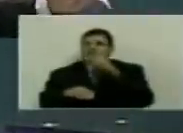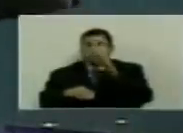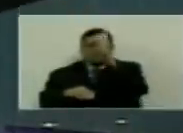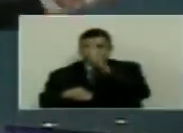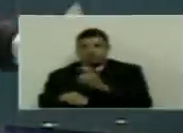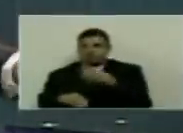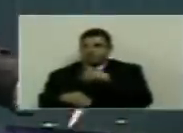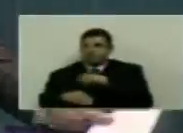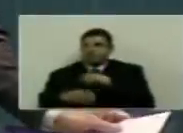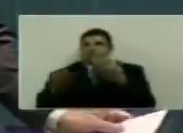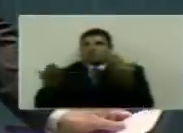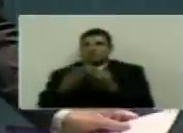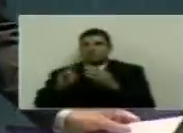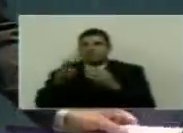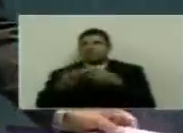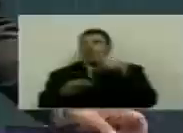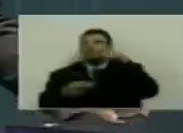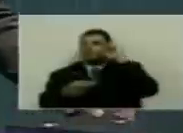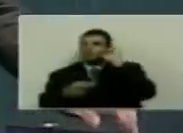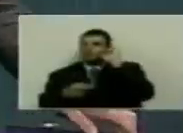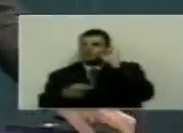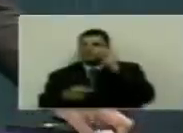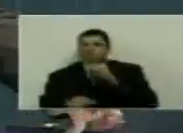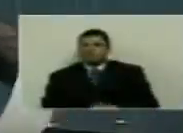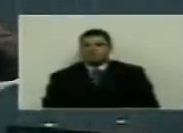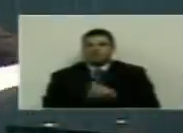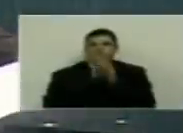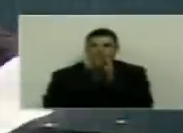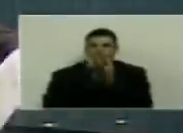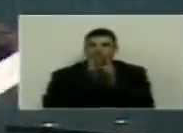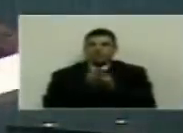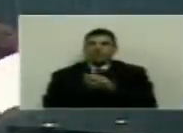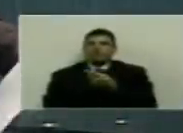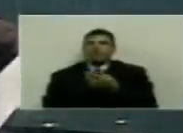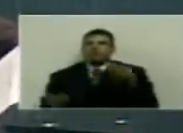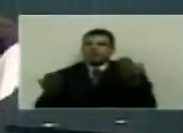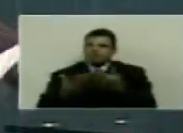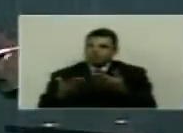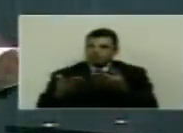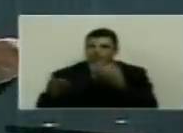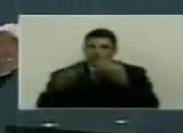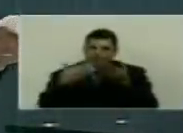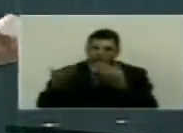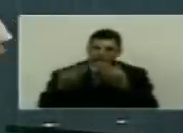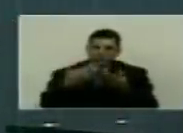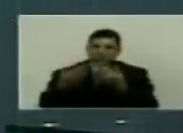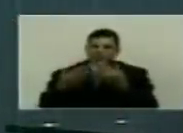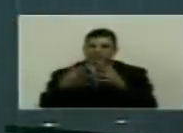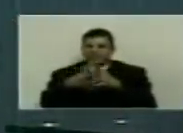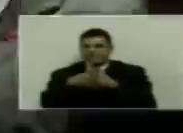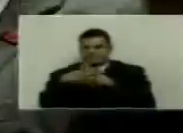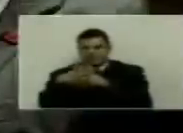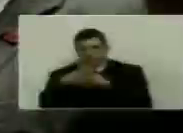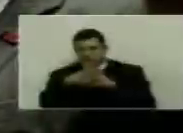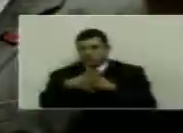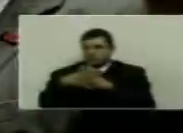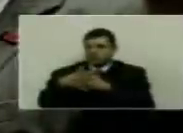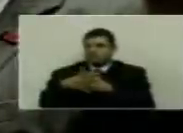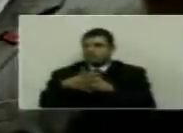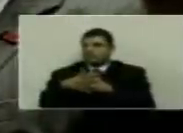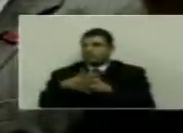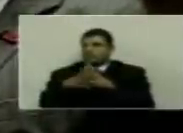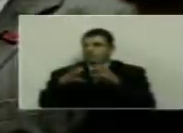no momento de hoje ou no momento de ontem. E eu quero, diante de um discurso tão contundente